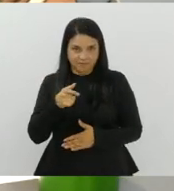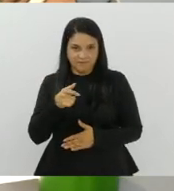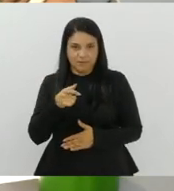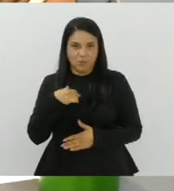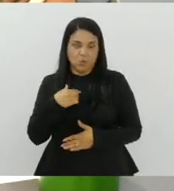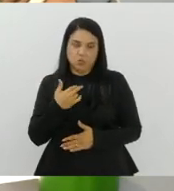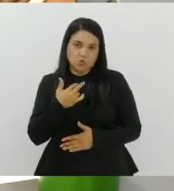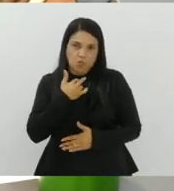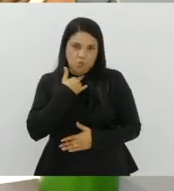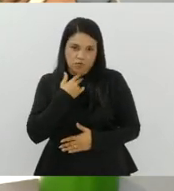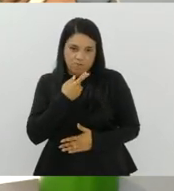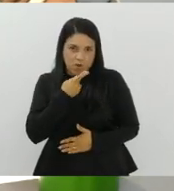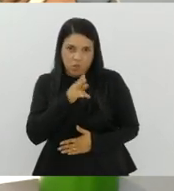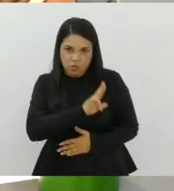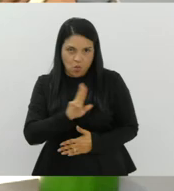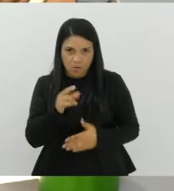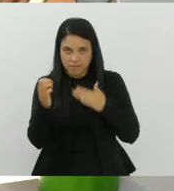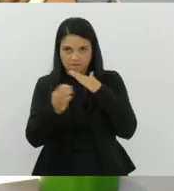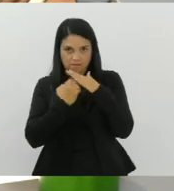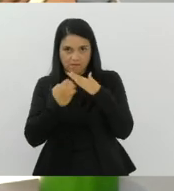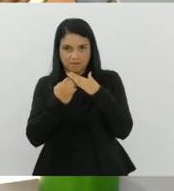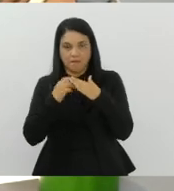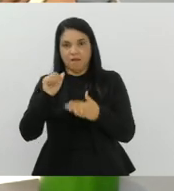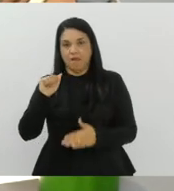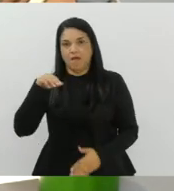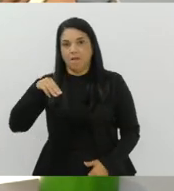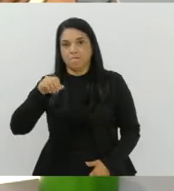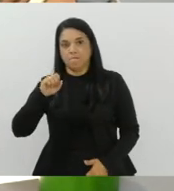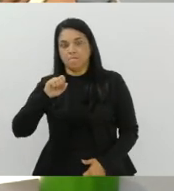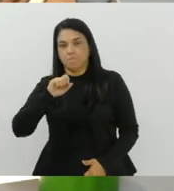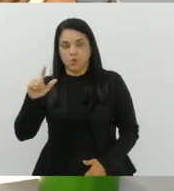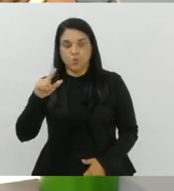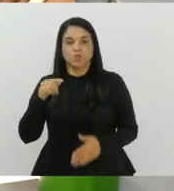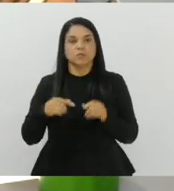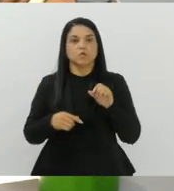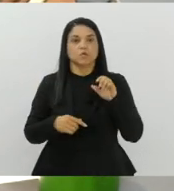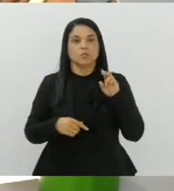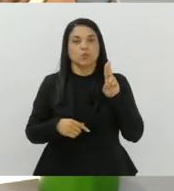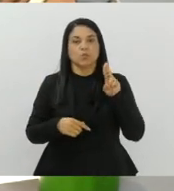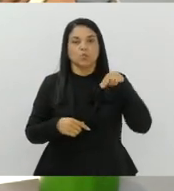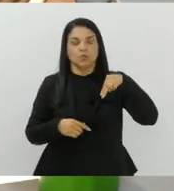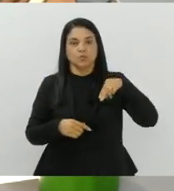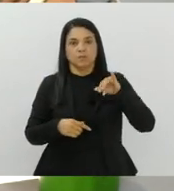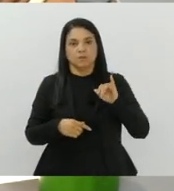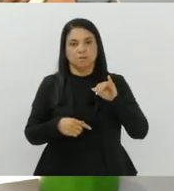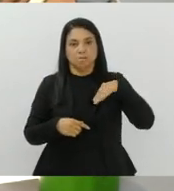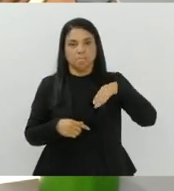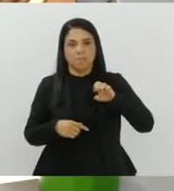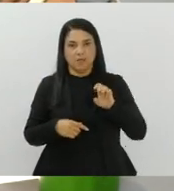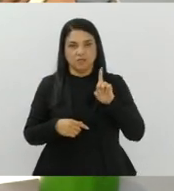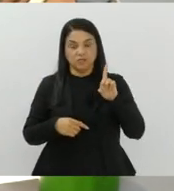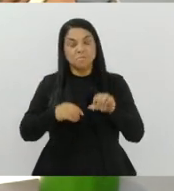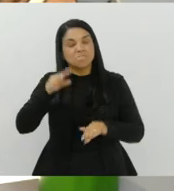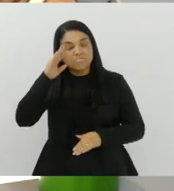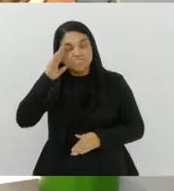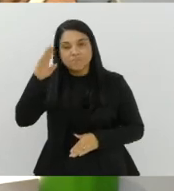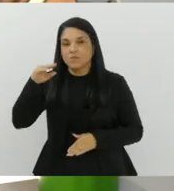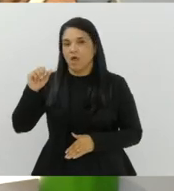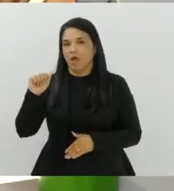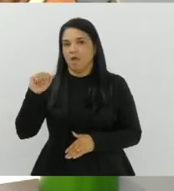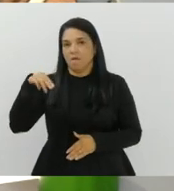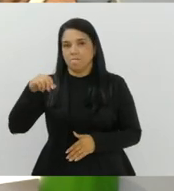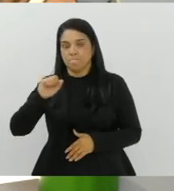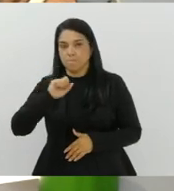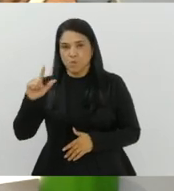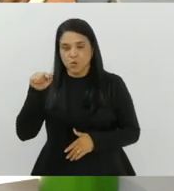das operadoras. A Amil e Unimed. Principalmente a Amil, agora, com